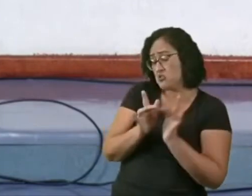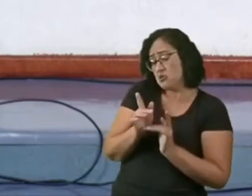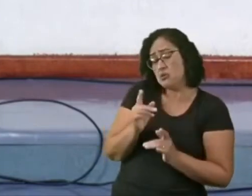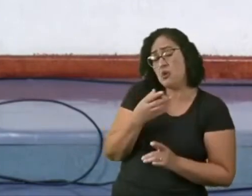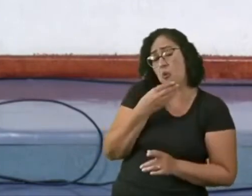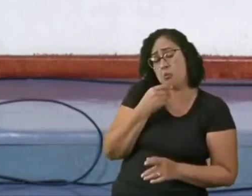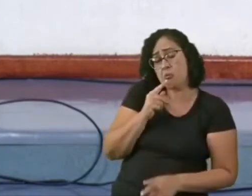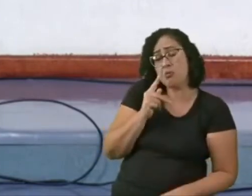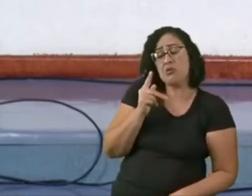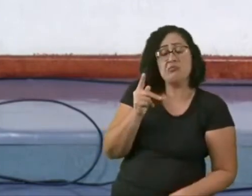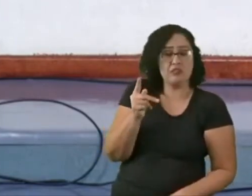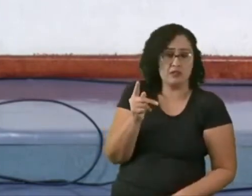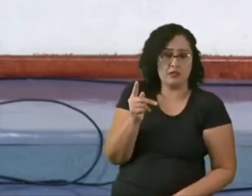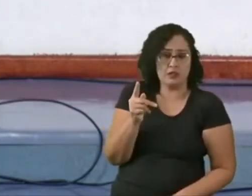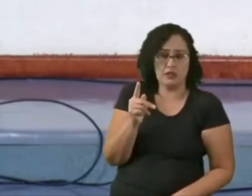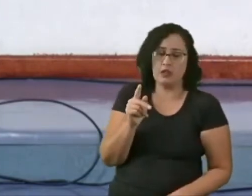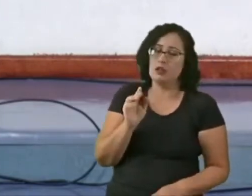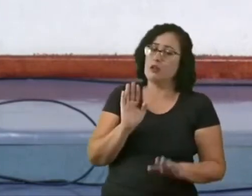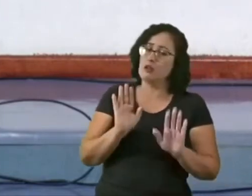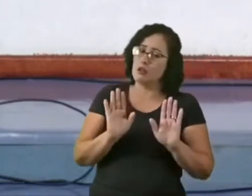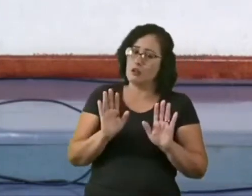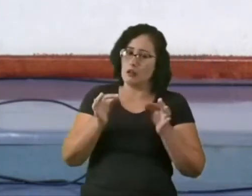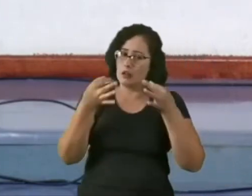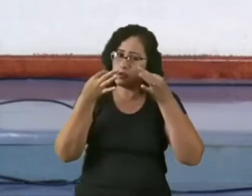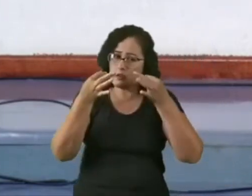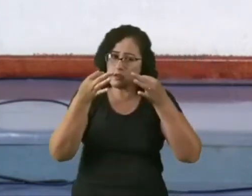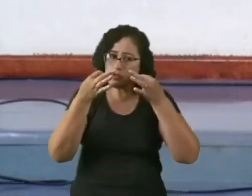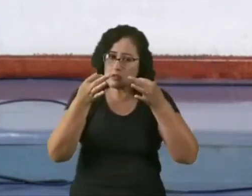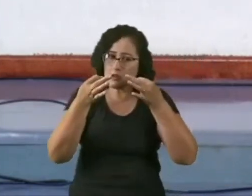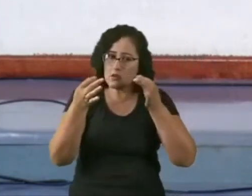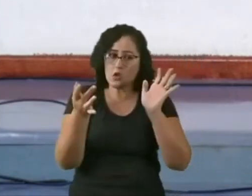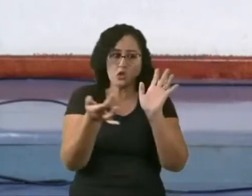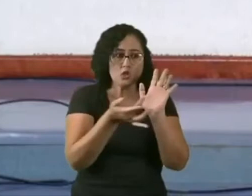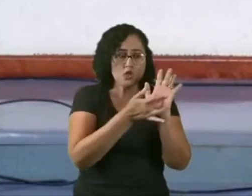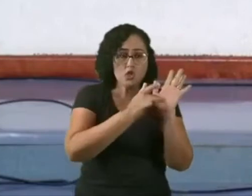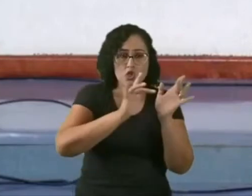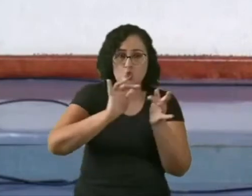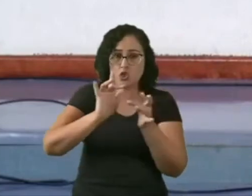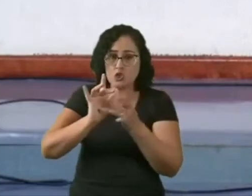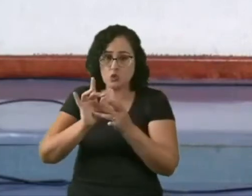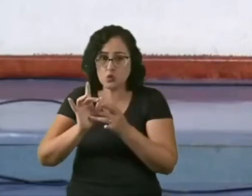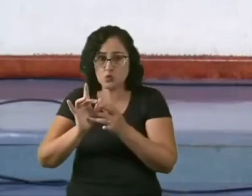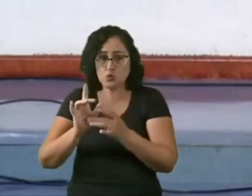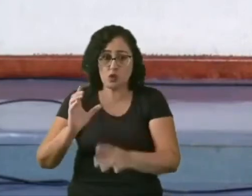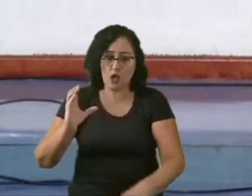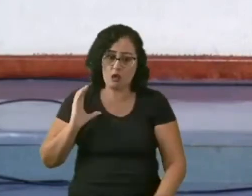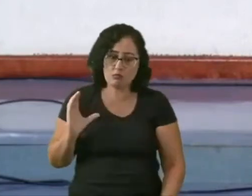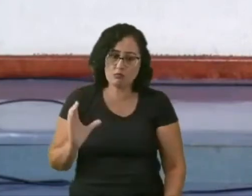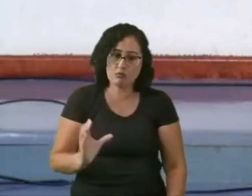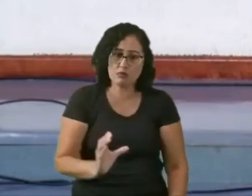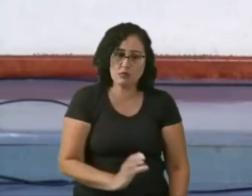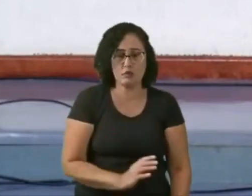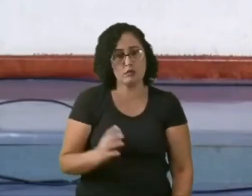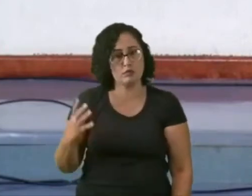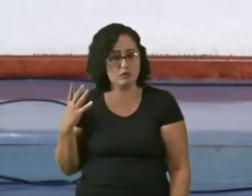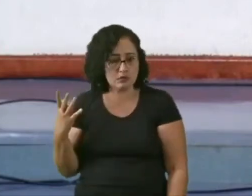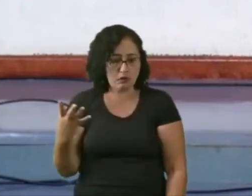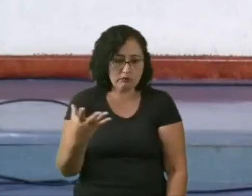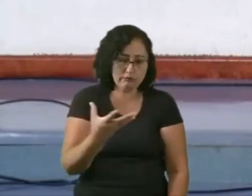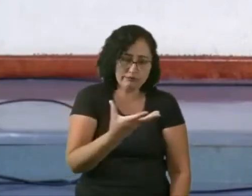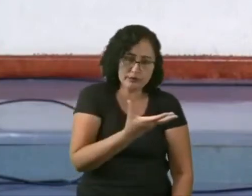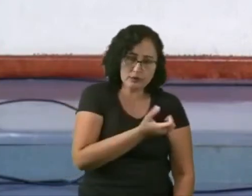podemos demorar de compreender isso, que de fato Ele é nosso Salvador e Senhor.